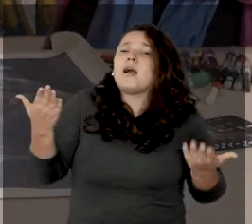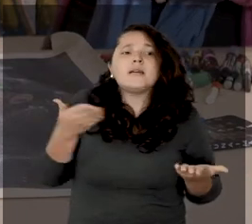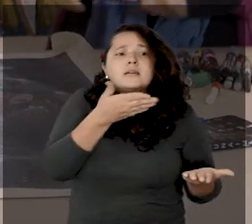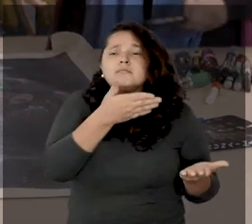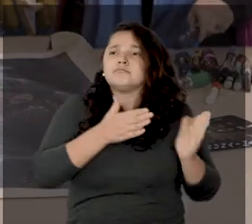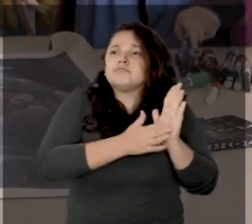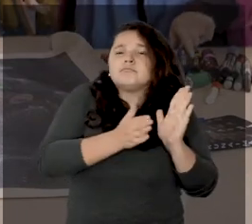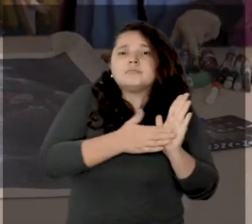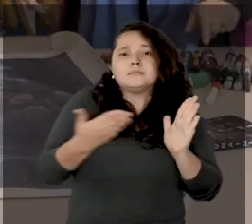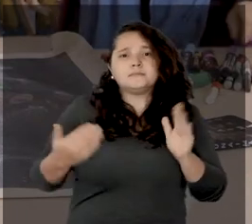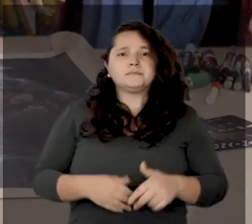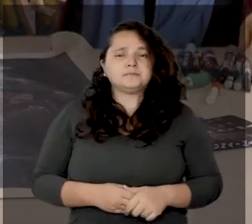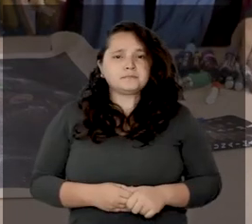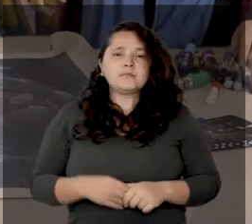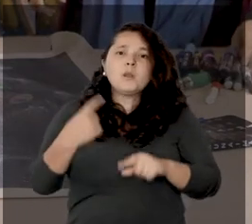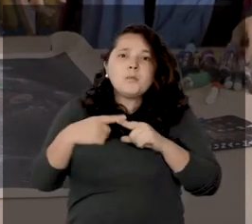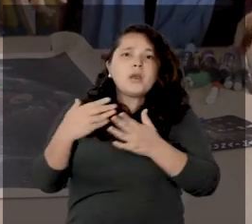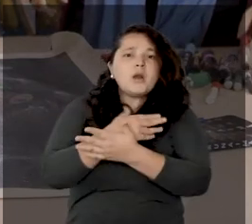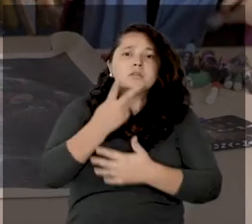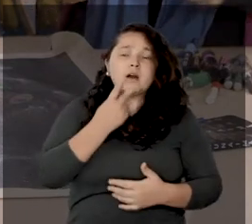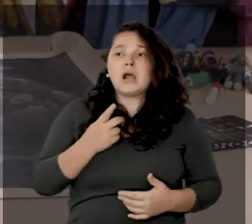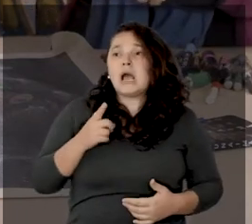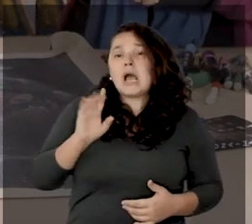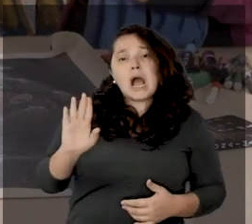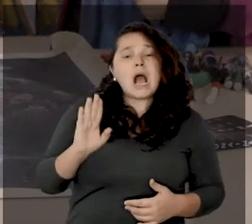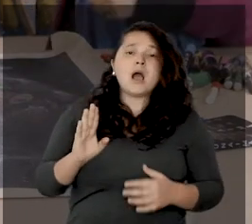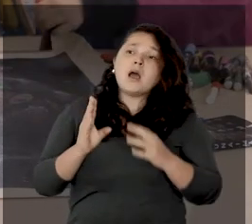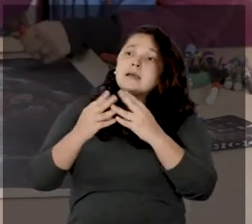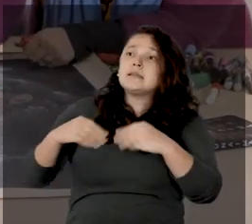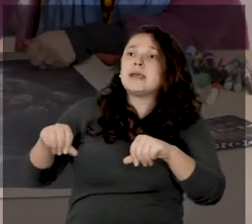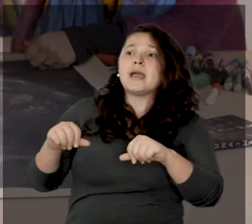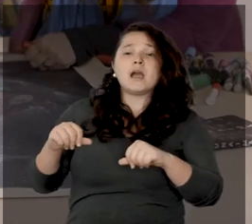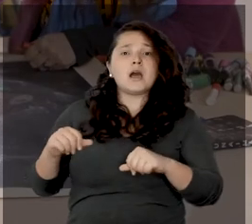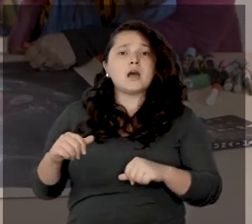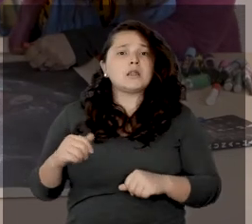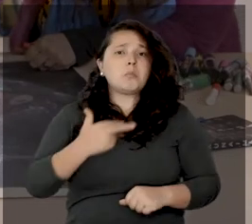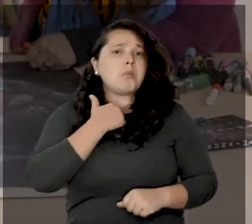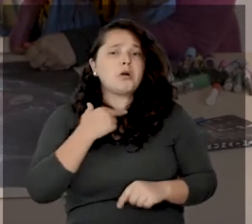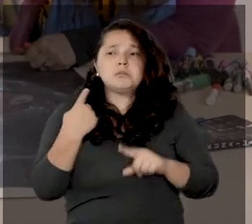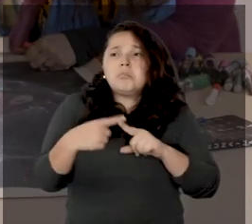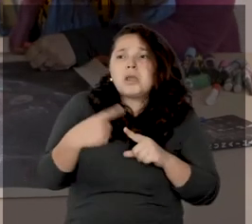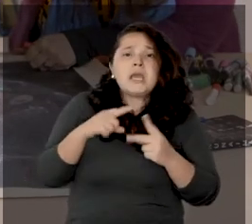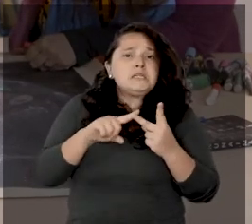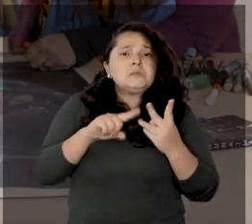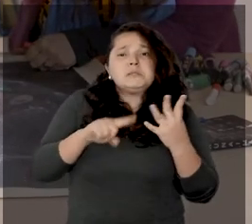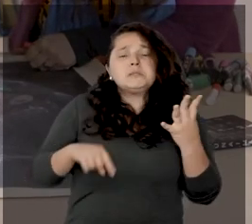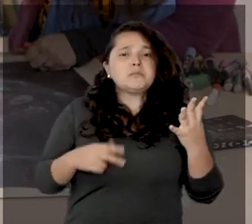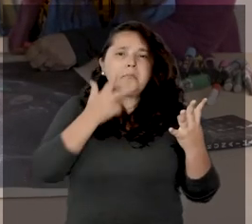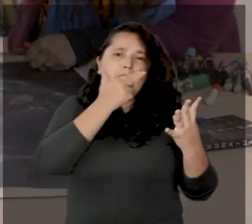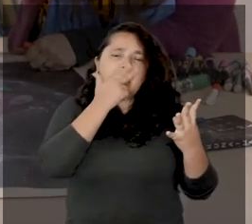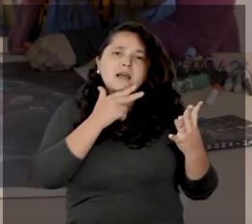Porque uns dizem, não pode comprar terra porque vai ficar feio para o movimento, porque isso, porque aquilo, né, porque envolve dinheiro,